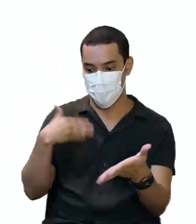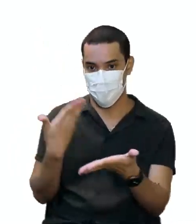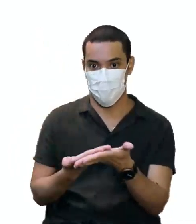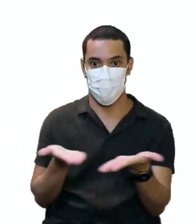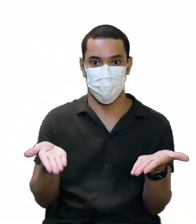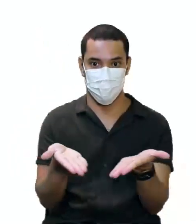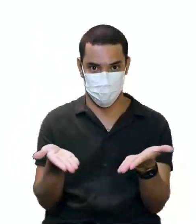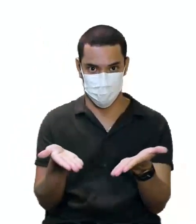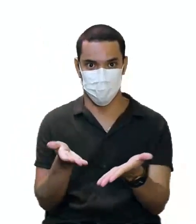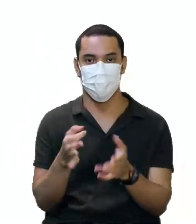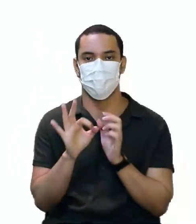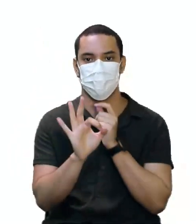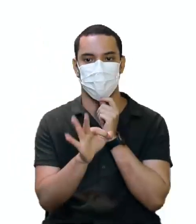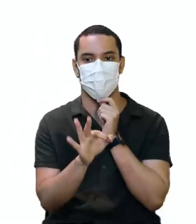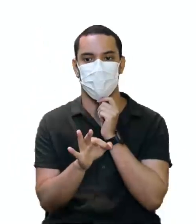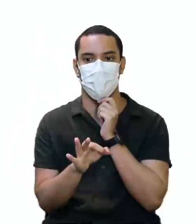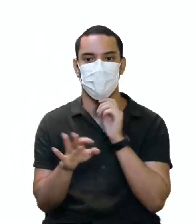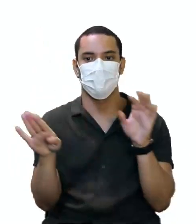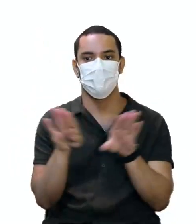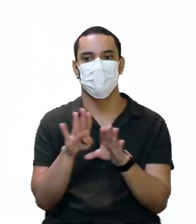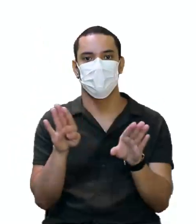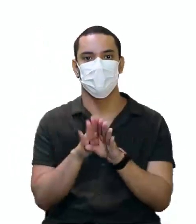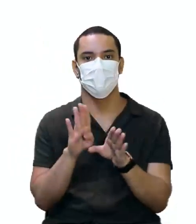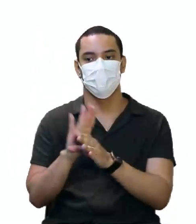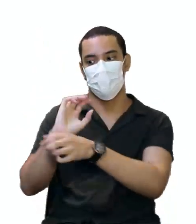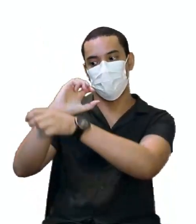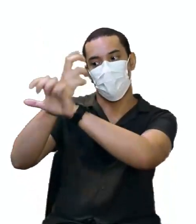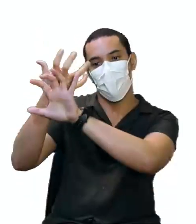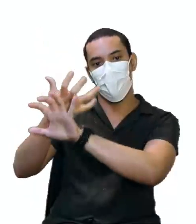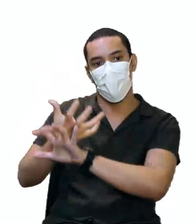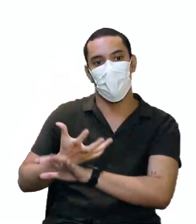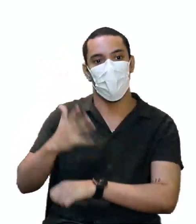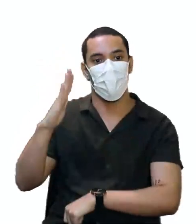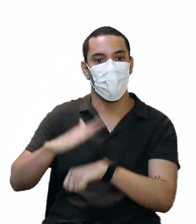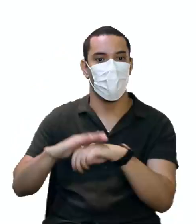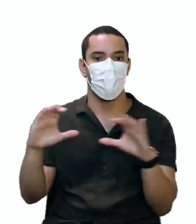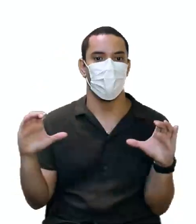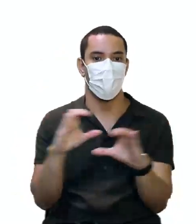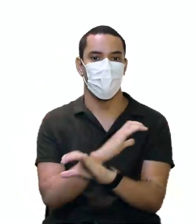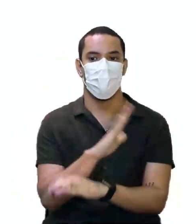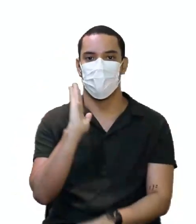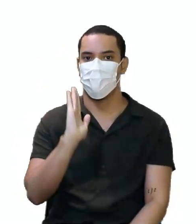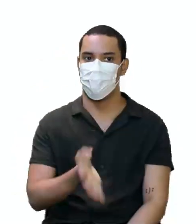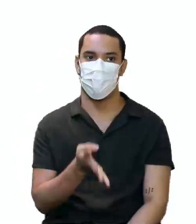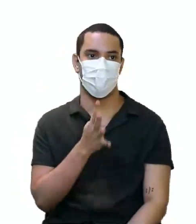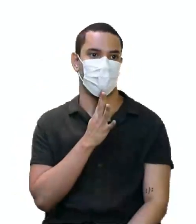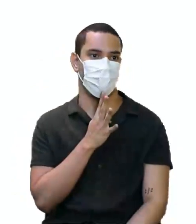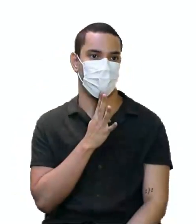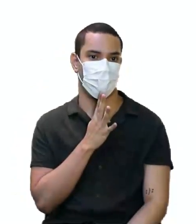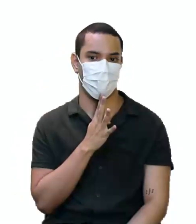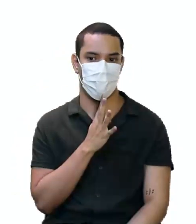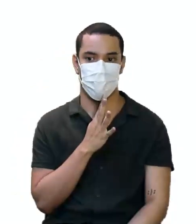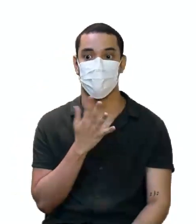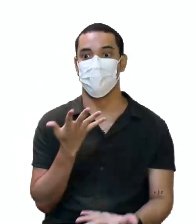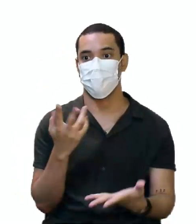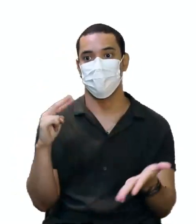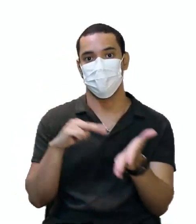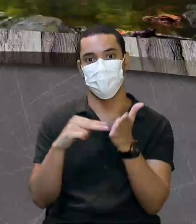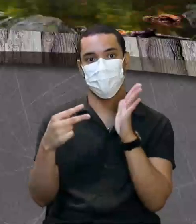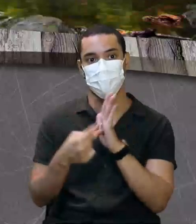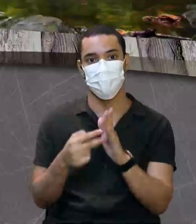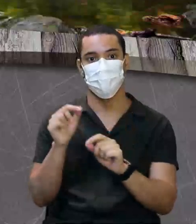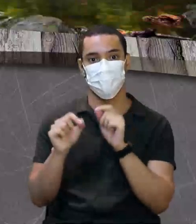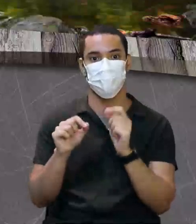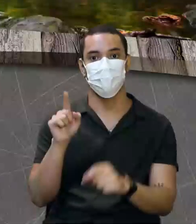hoje, certo? E cujo esqueleto é o mais completo já conhecido. Então, quer dizer que